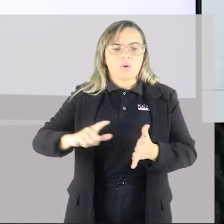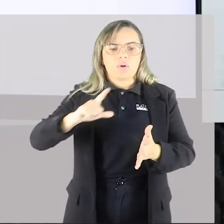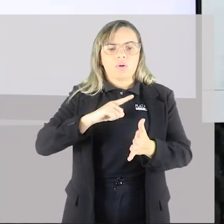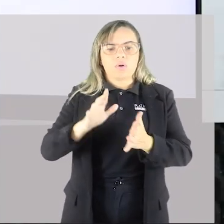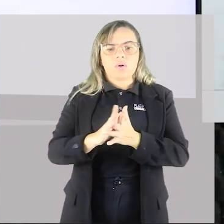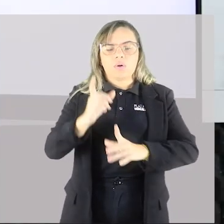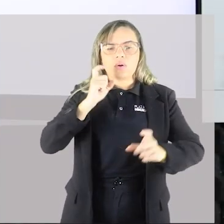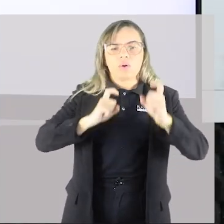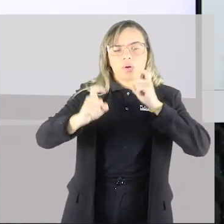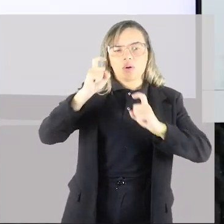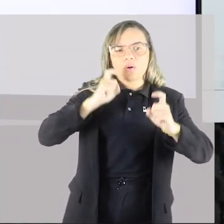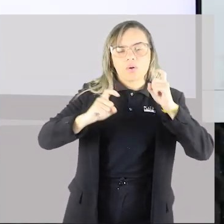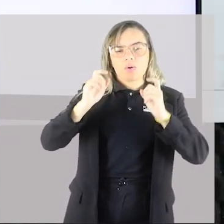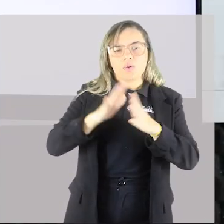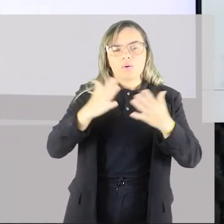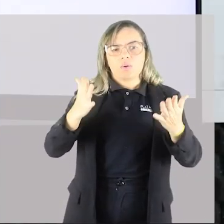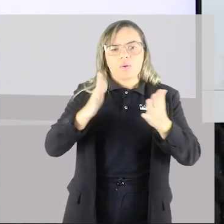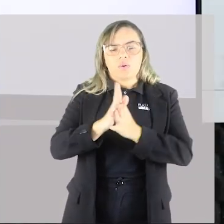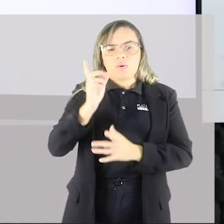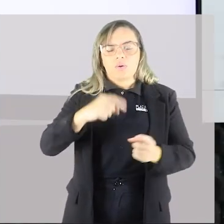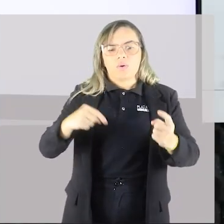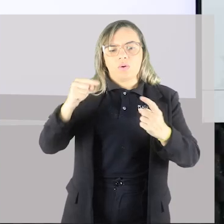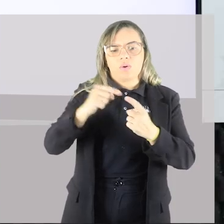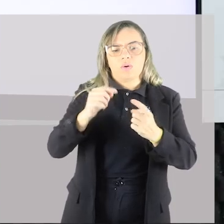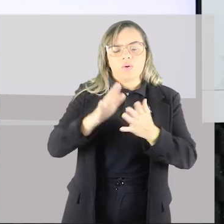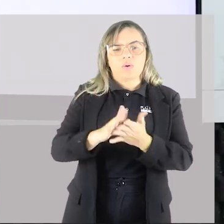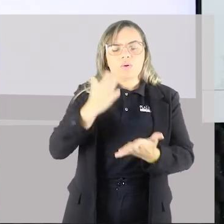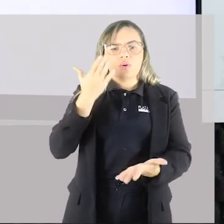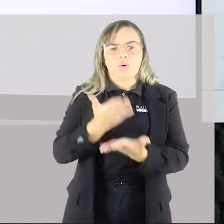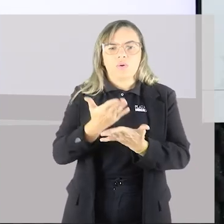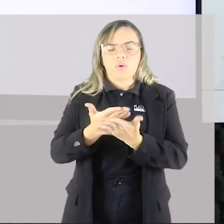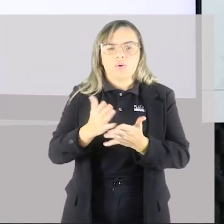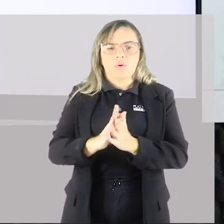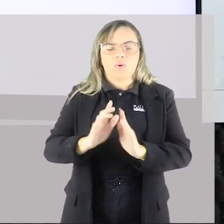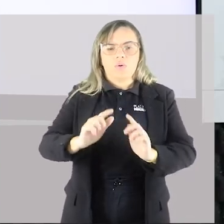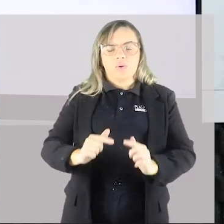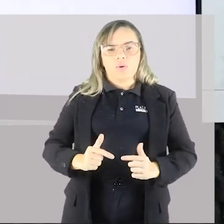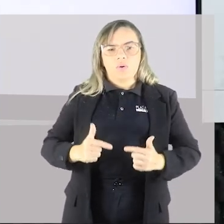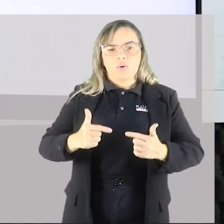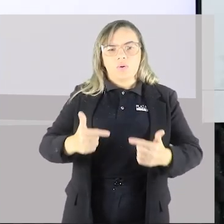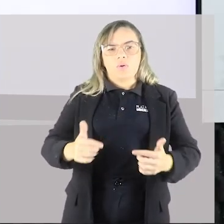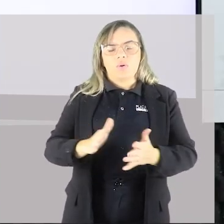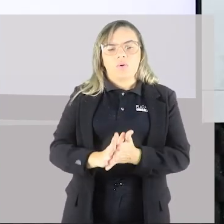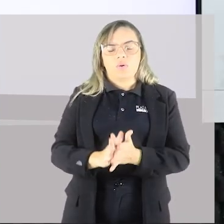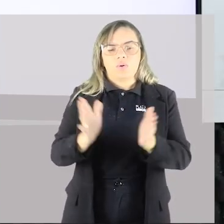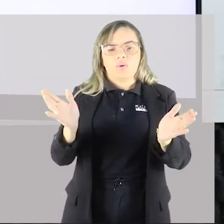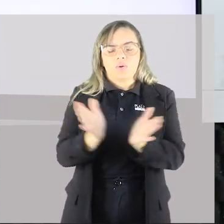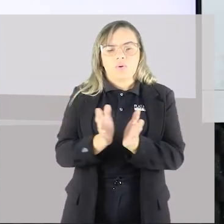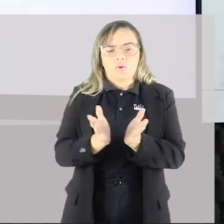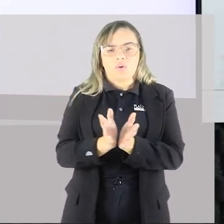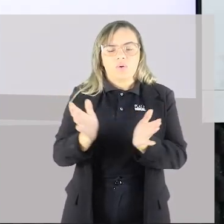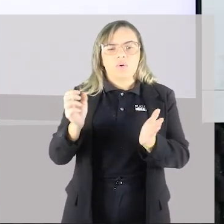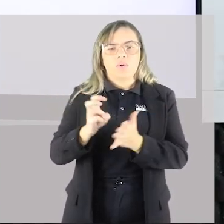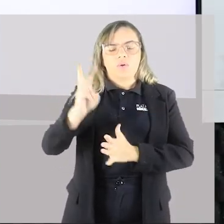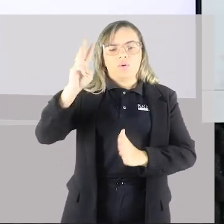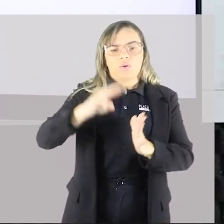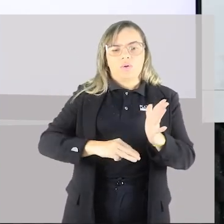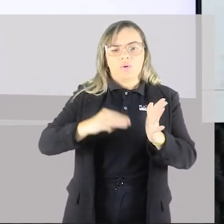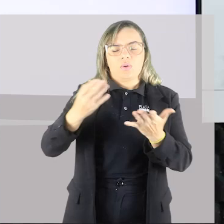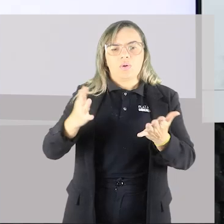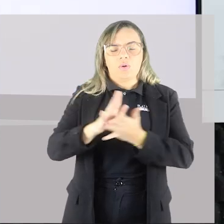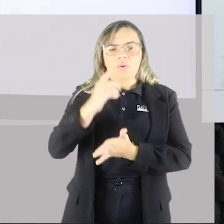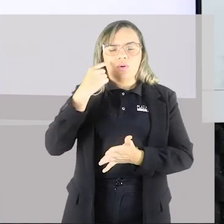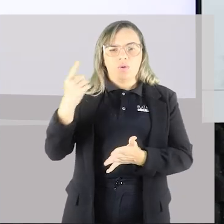preocupação. No objeto de estudo marxista, a luta de classes, e no seu método materialismo histórico dialético, ele tem